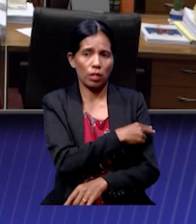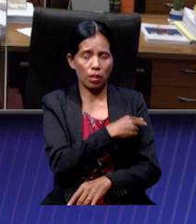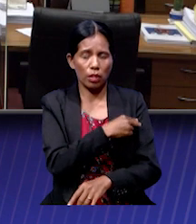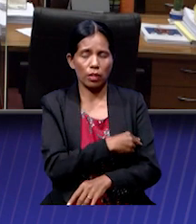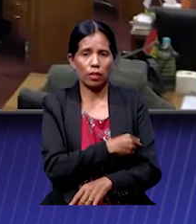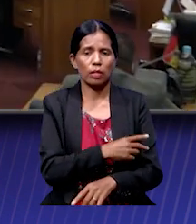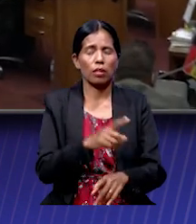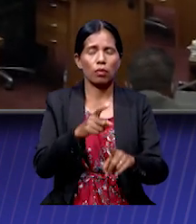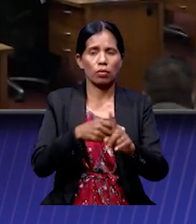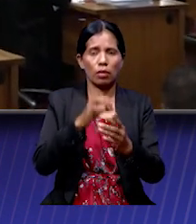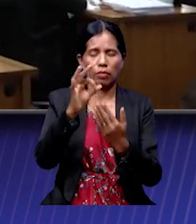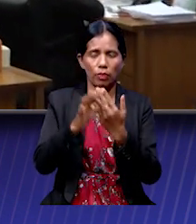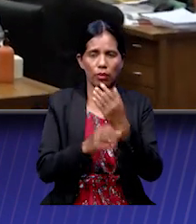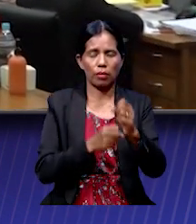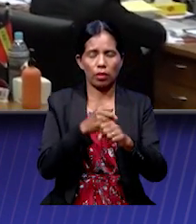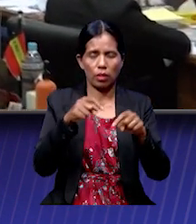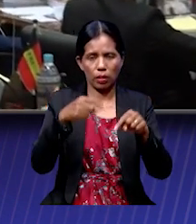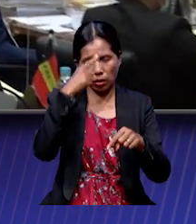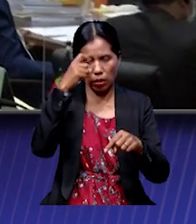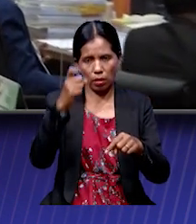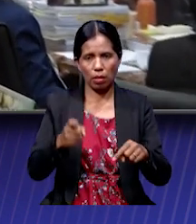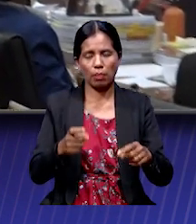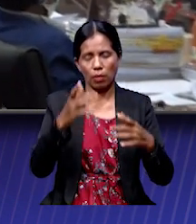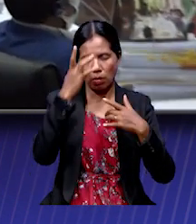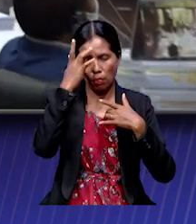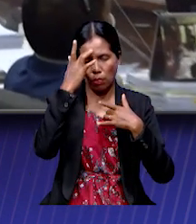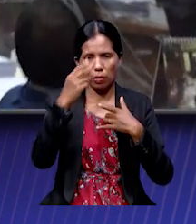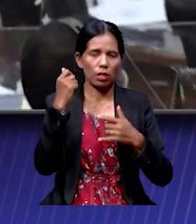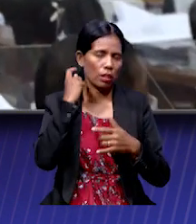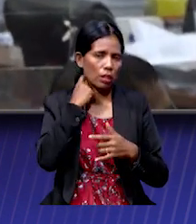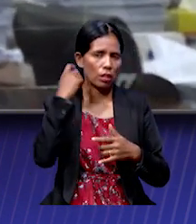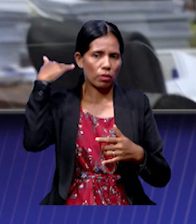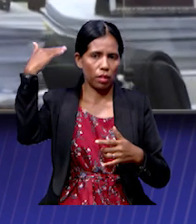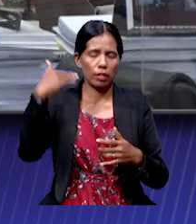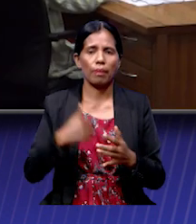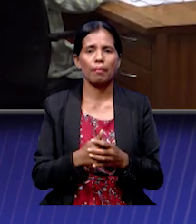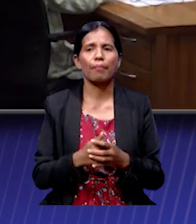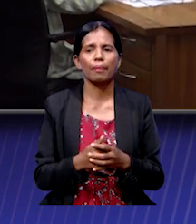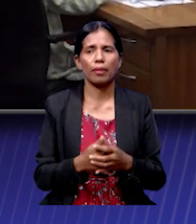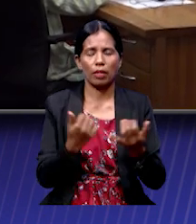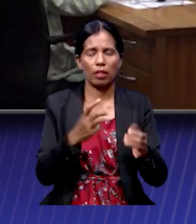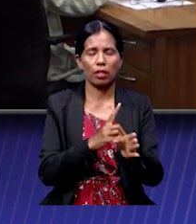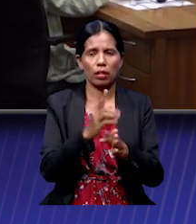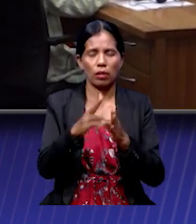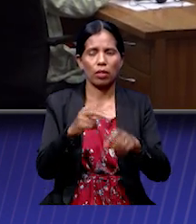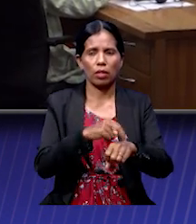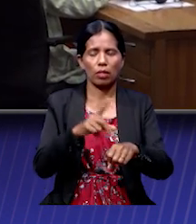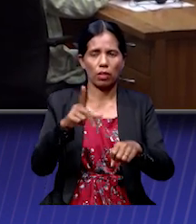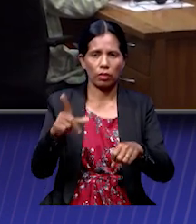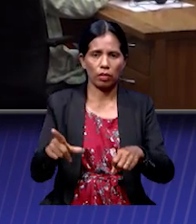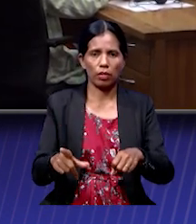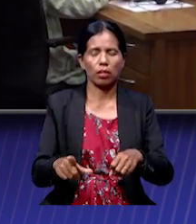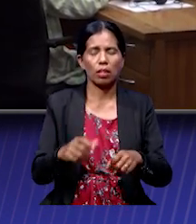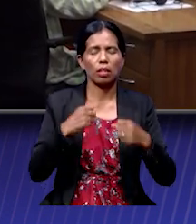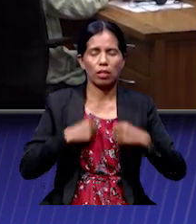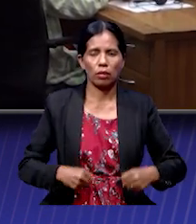fim, fulan fevereiro tinangne, tamba sofre hipertensão. Mas que não é foi ainda né, diretora nacional Prestação Serviço